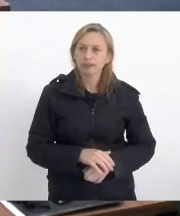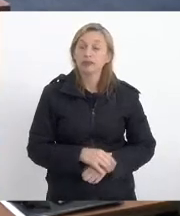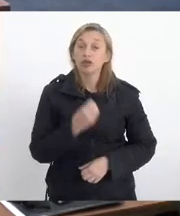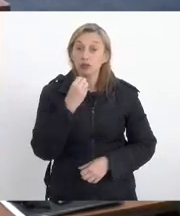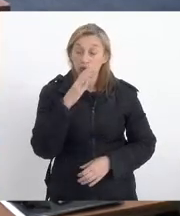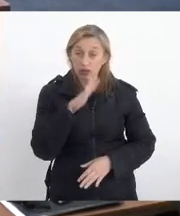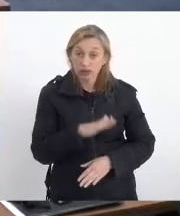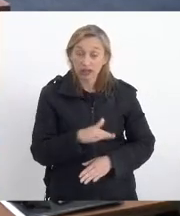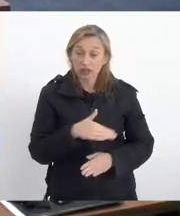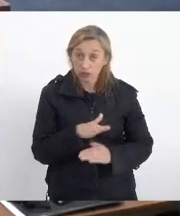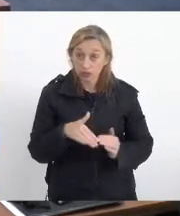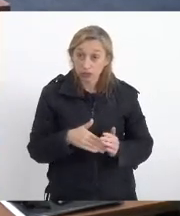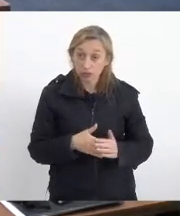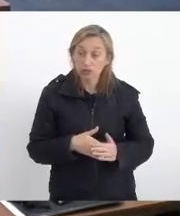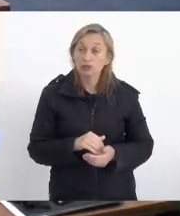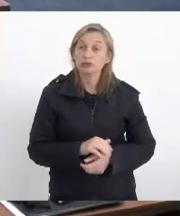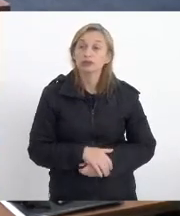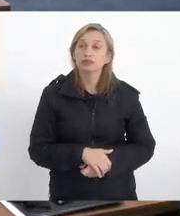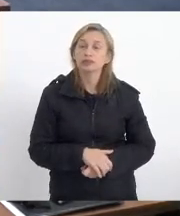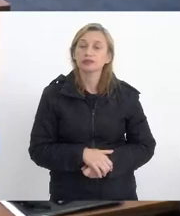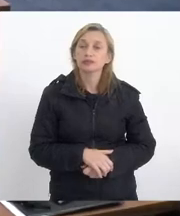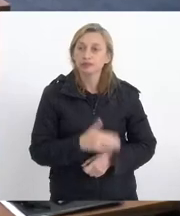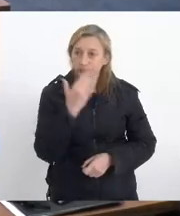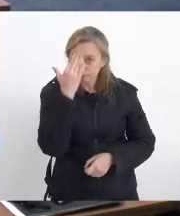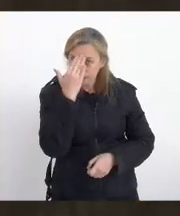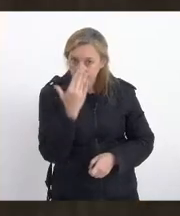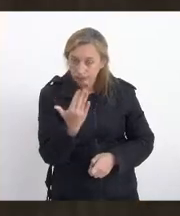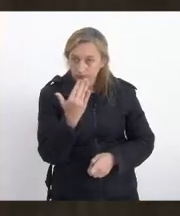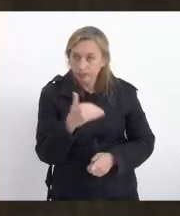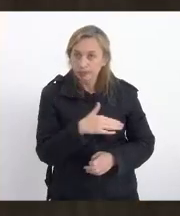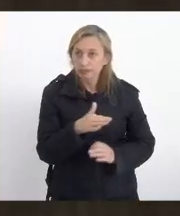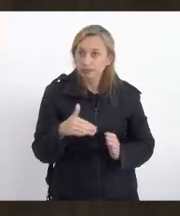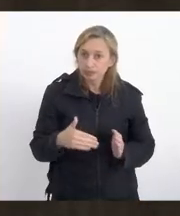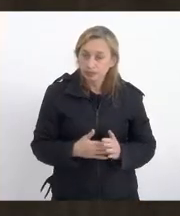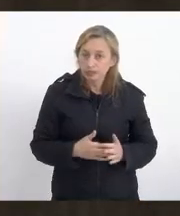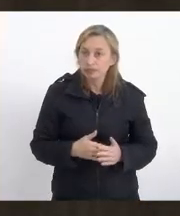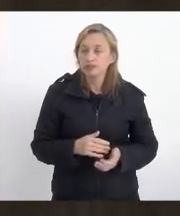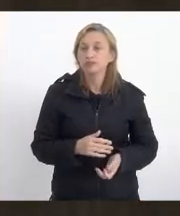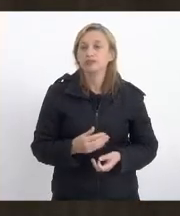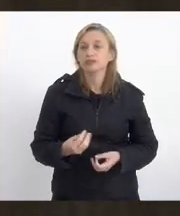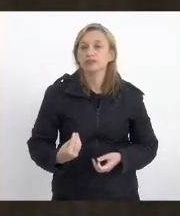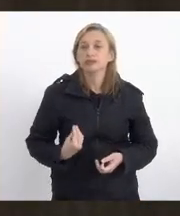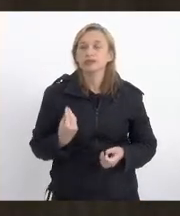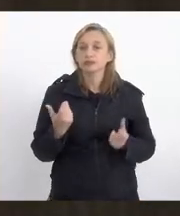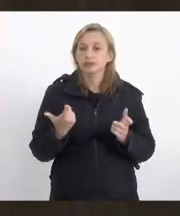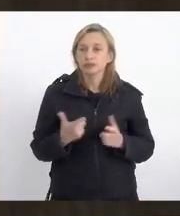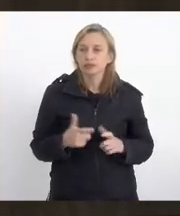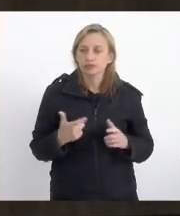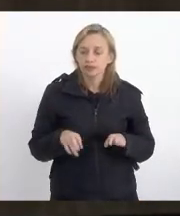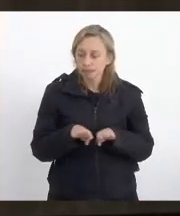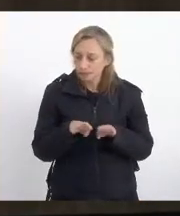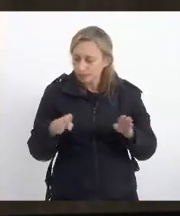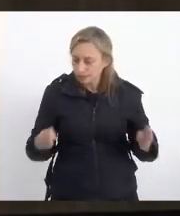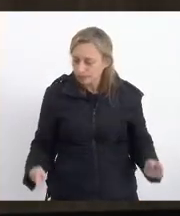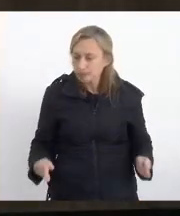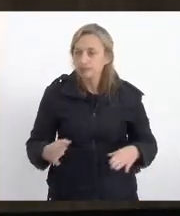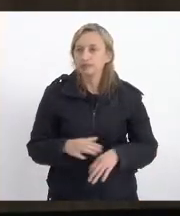Boa tarde a todos. Agradeço a todos os presentes, né, a mesa aqui.